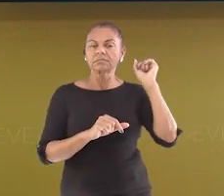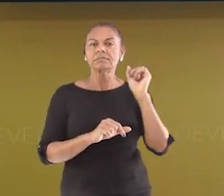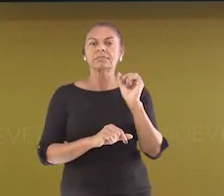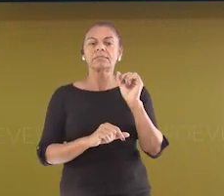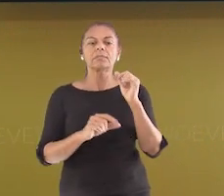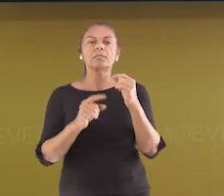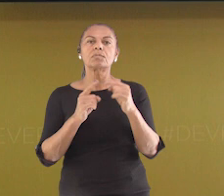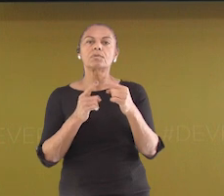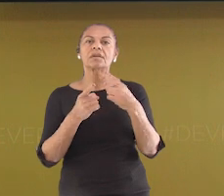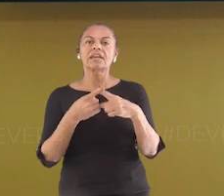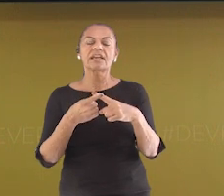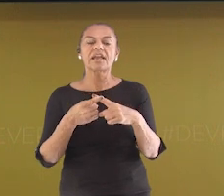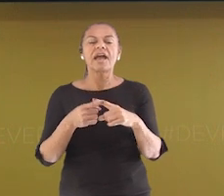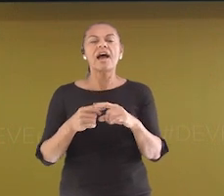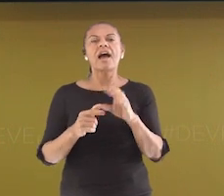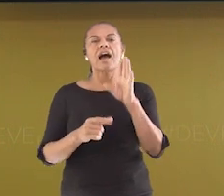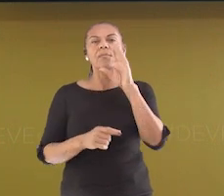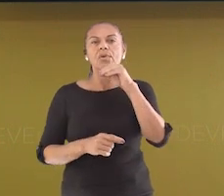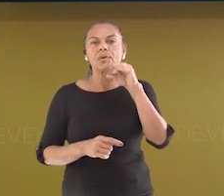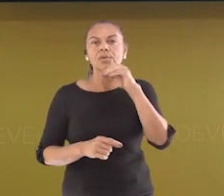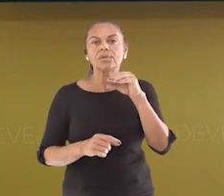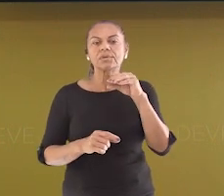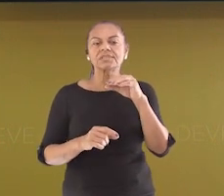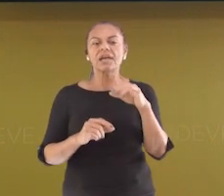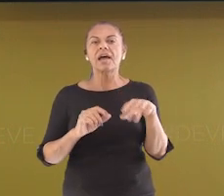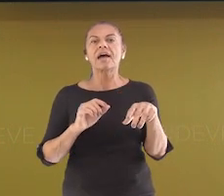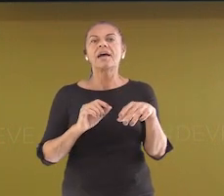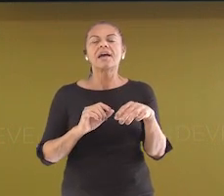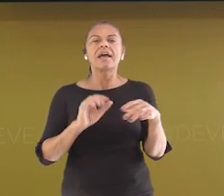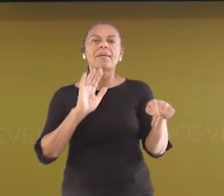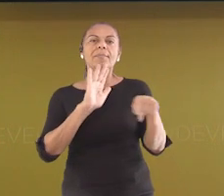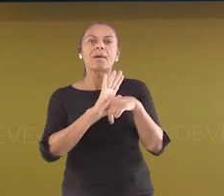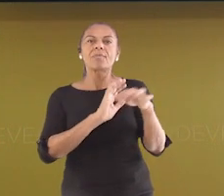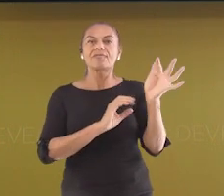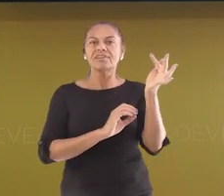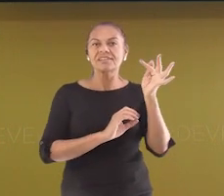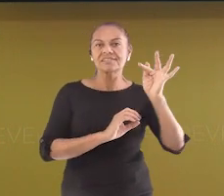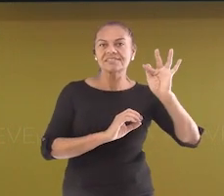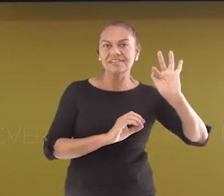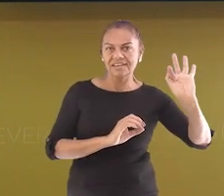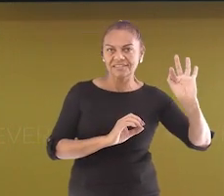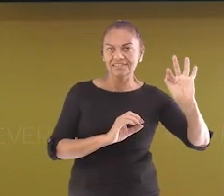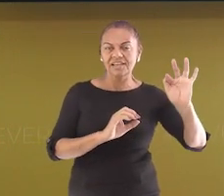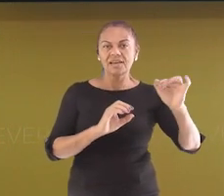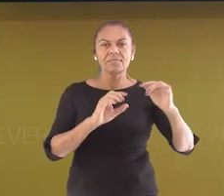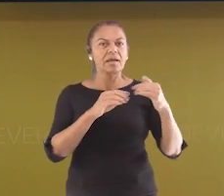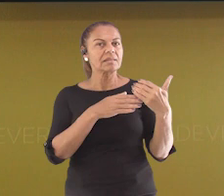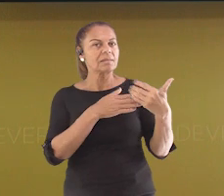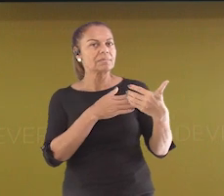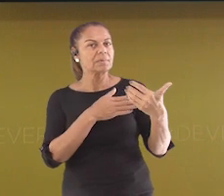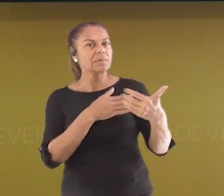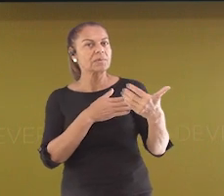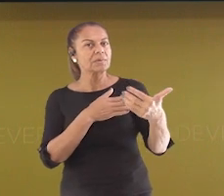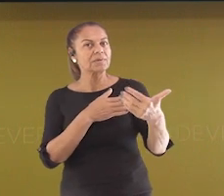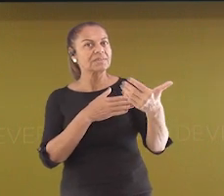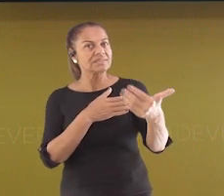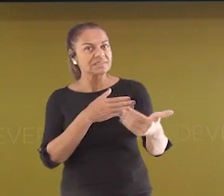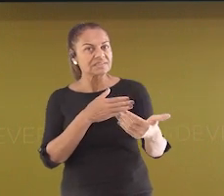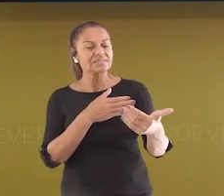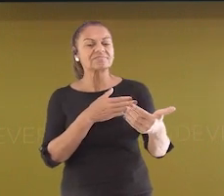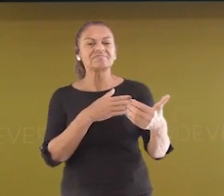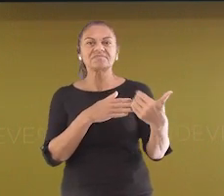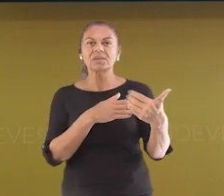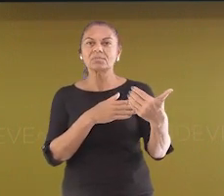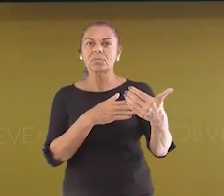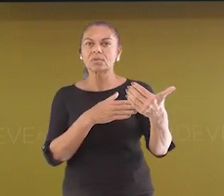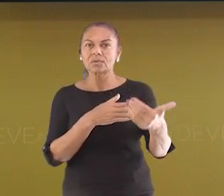como vitrina, era um estrangeirismo. Antes de ter a sua pronúncia, a forma que a gente fala, ela teve a sua